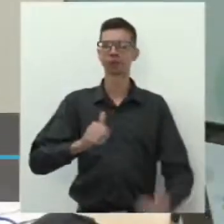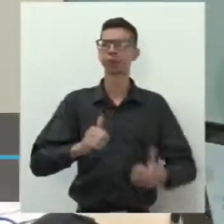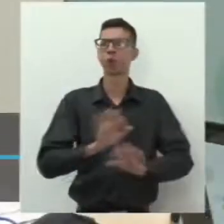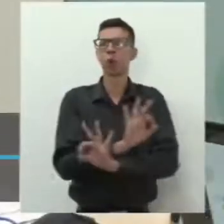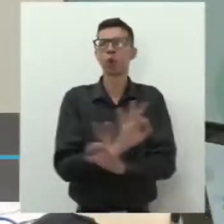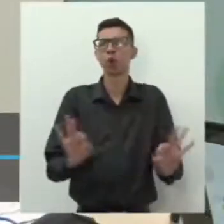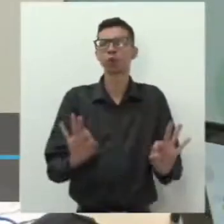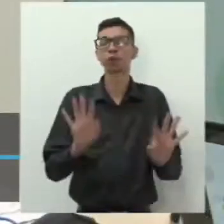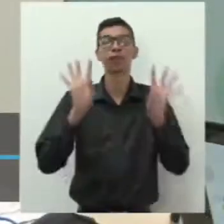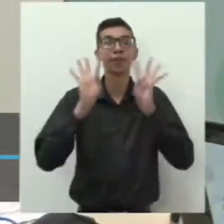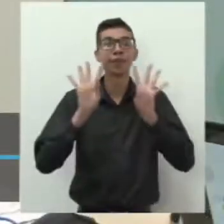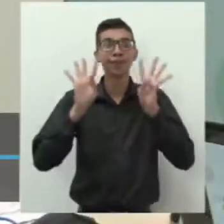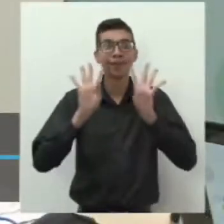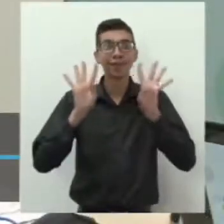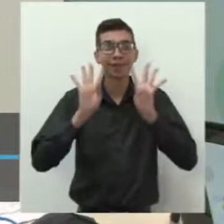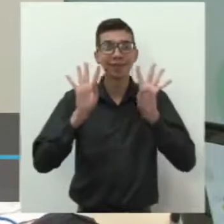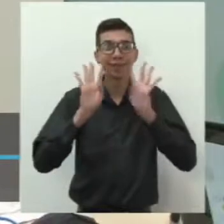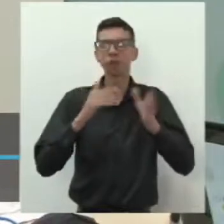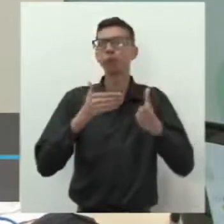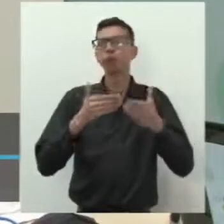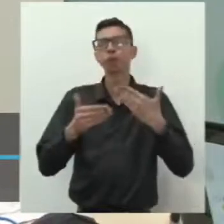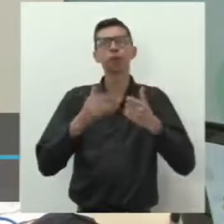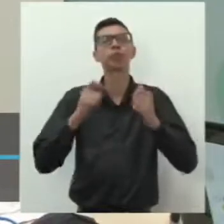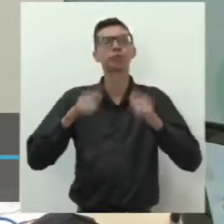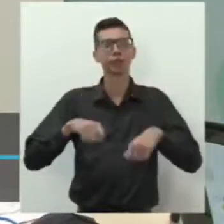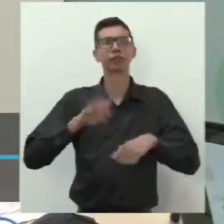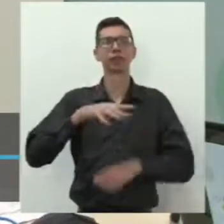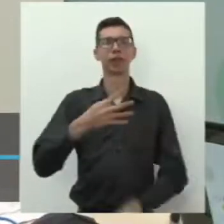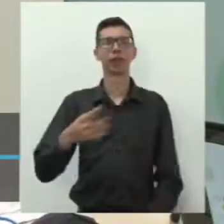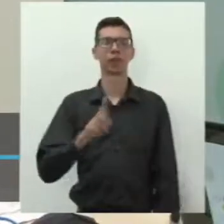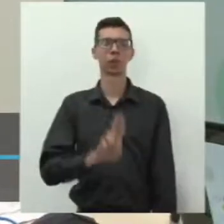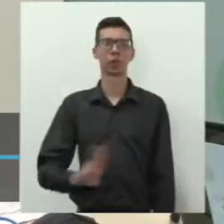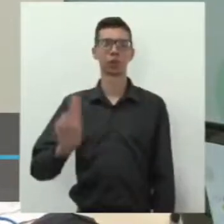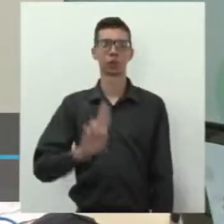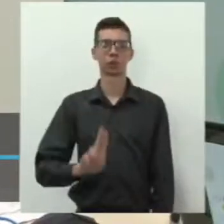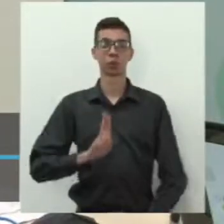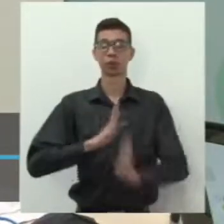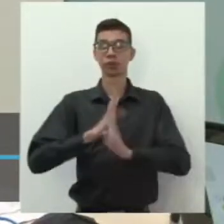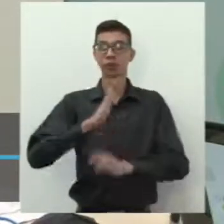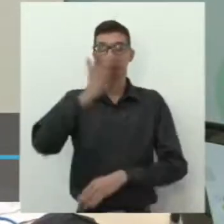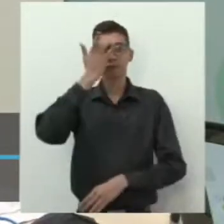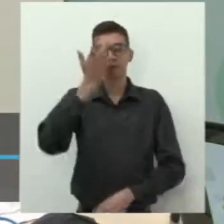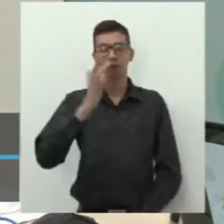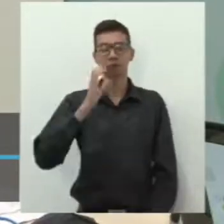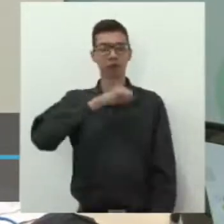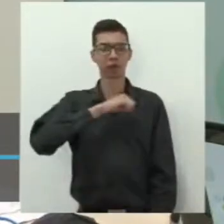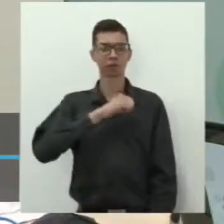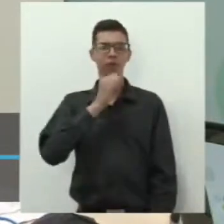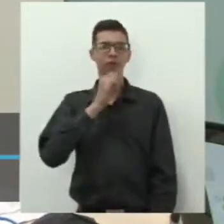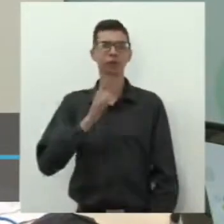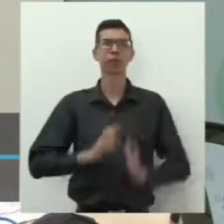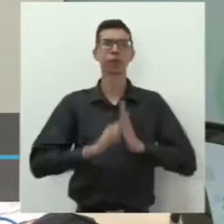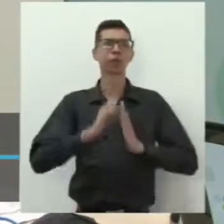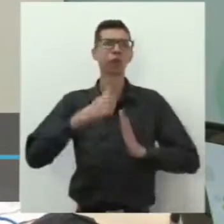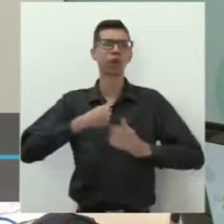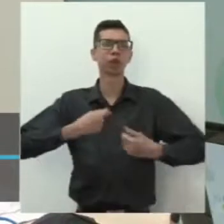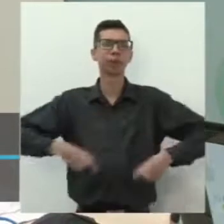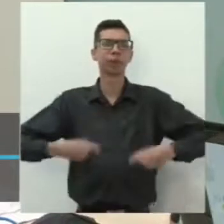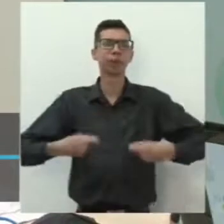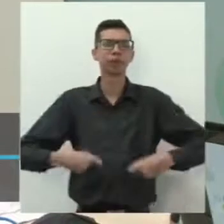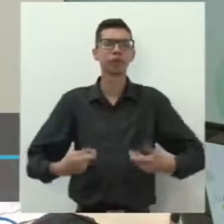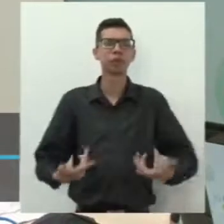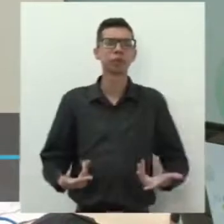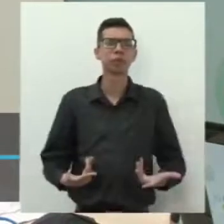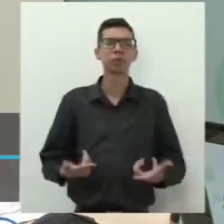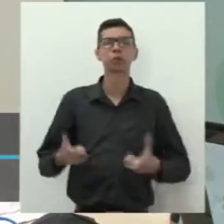usando. Você consegue identificar rapidamente qualquer dado que você esteja procurando. Ah, preciso achar dado de um setor